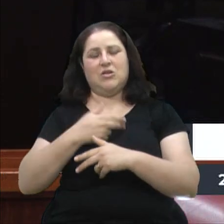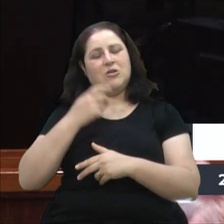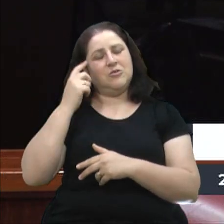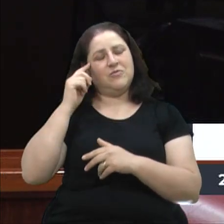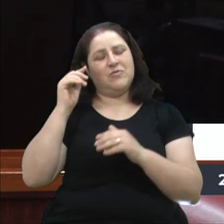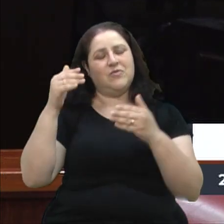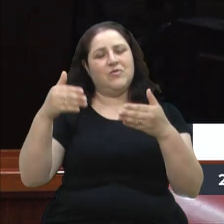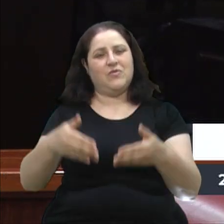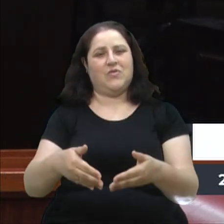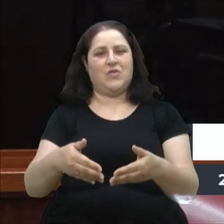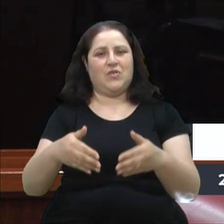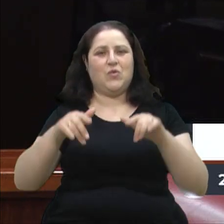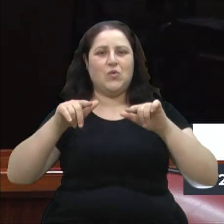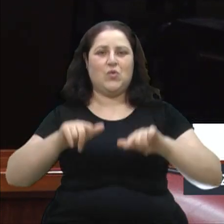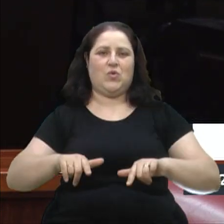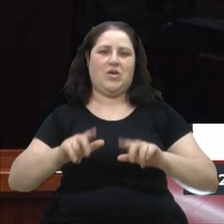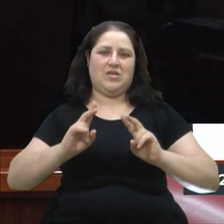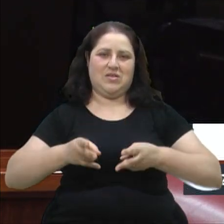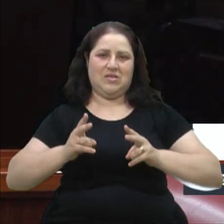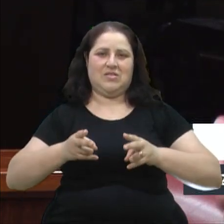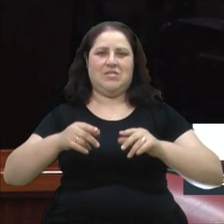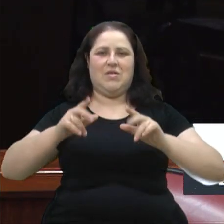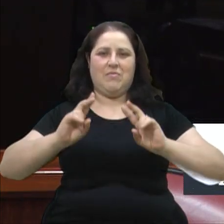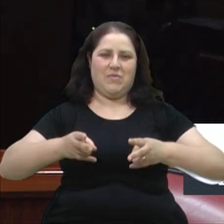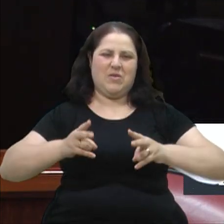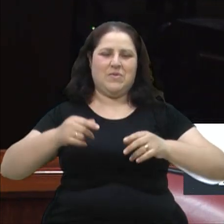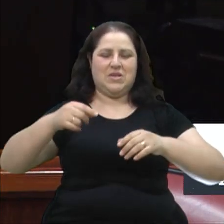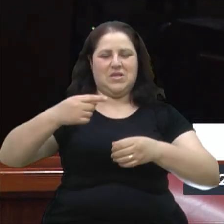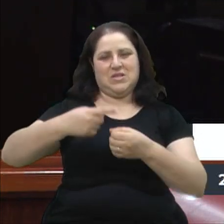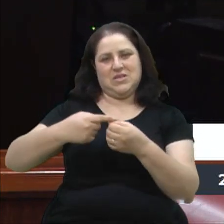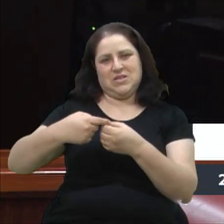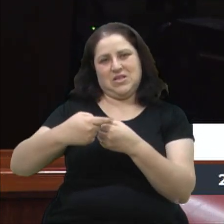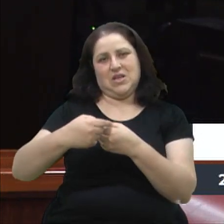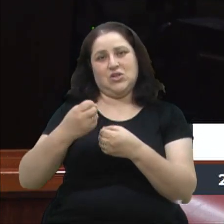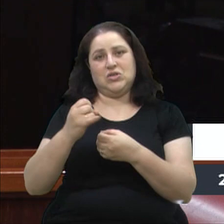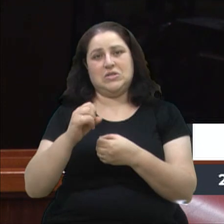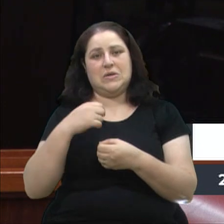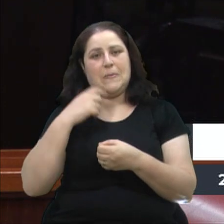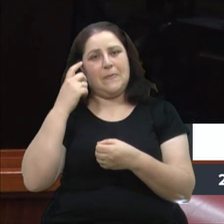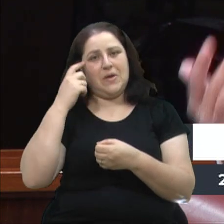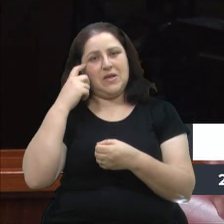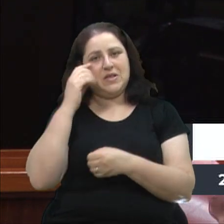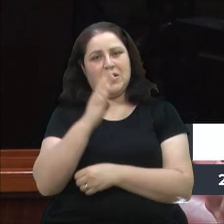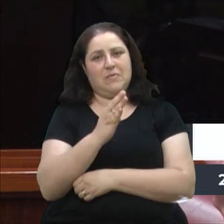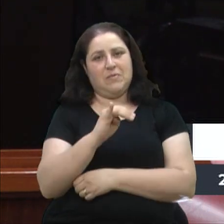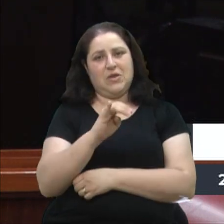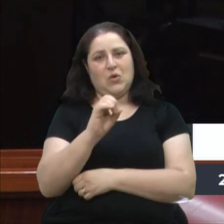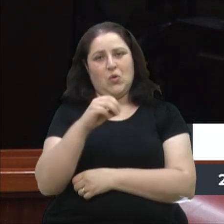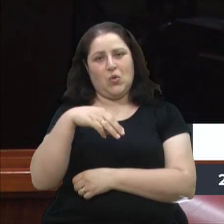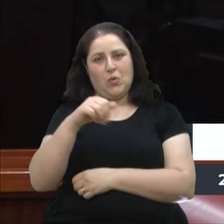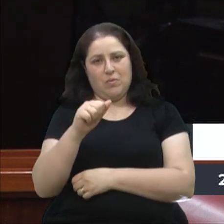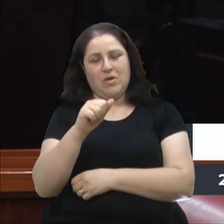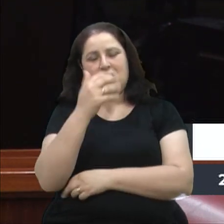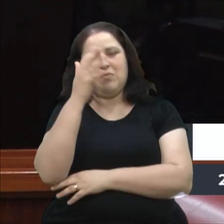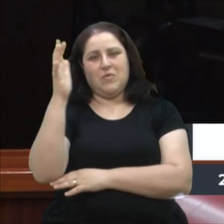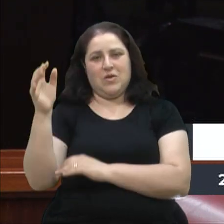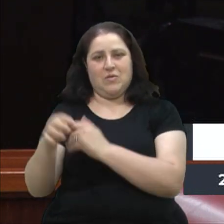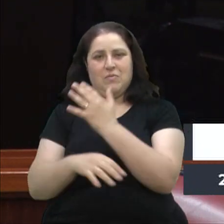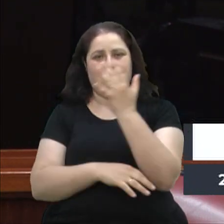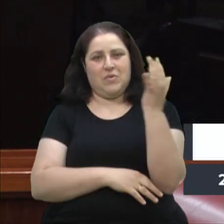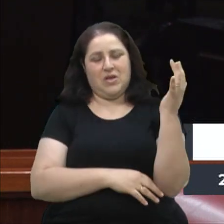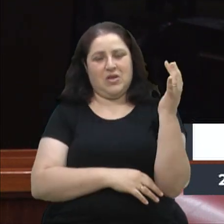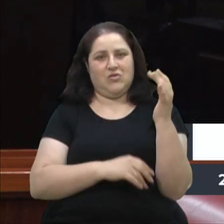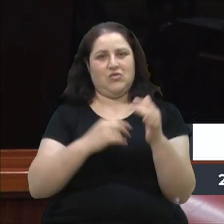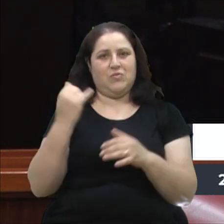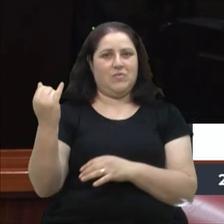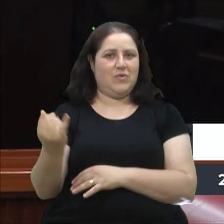né, da nossa aldeia. Mas quando a gente pensa em meio ambiente, quando a gente pensa num bioma dessa relevância, não